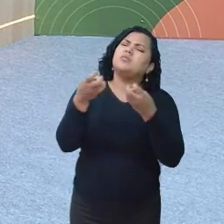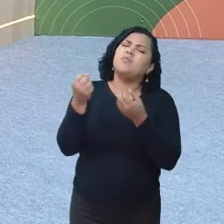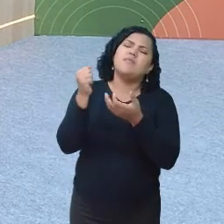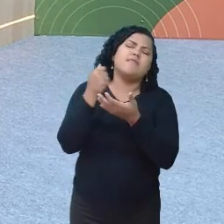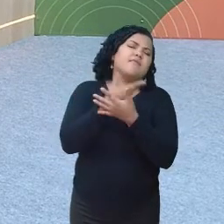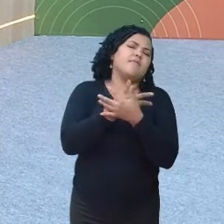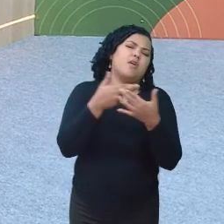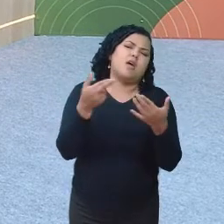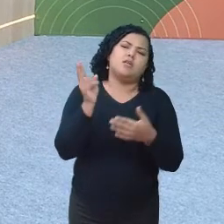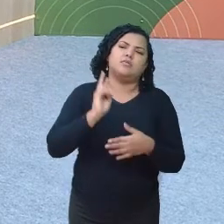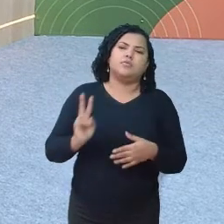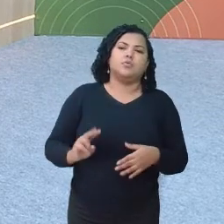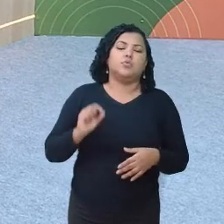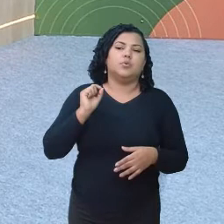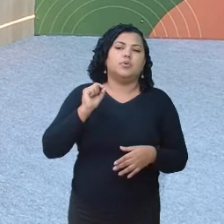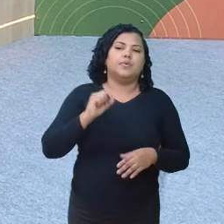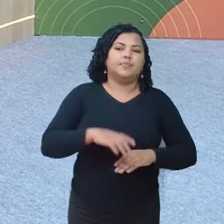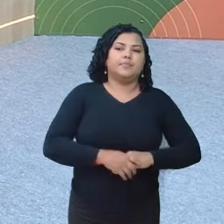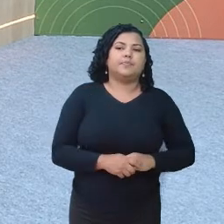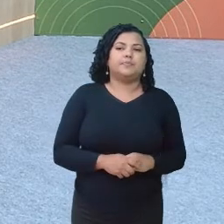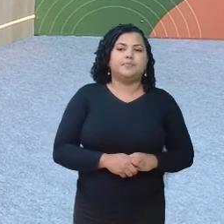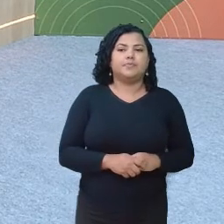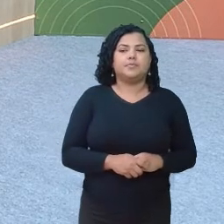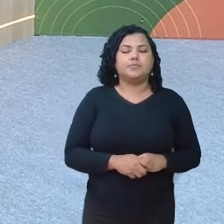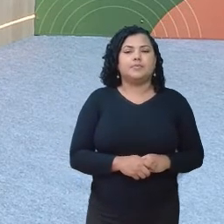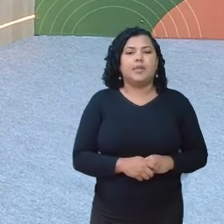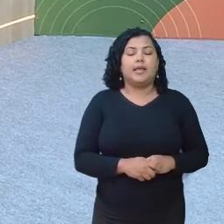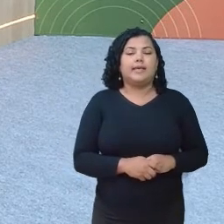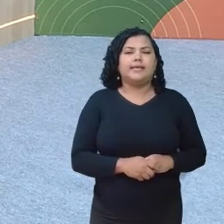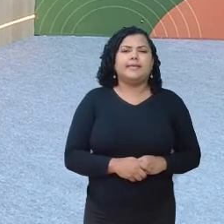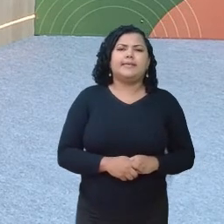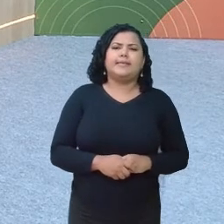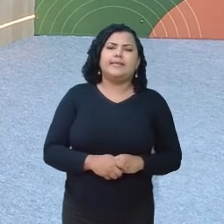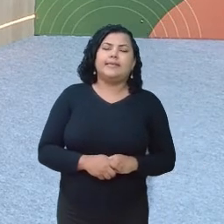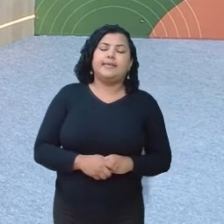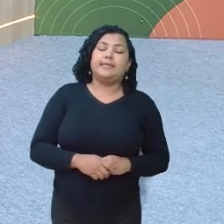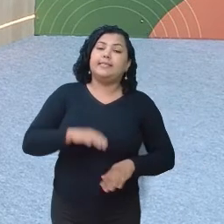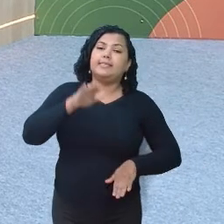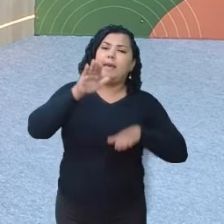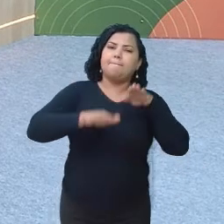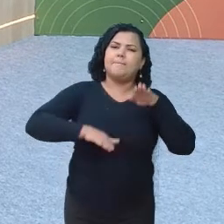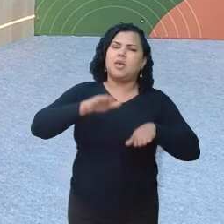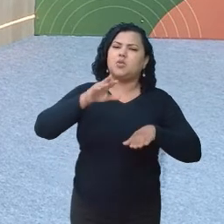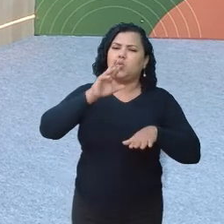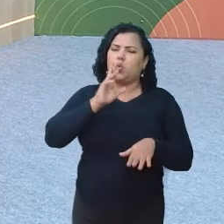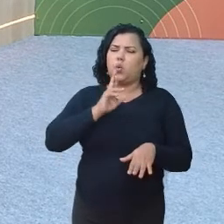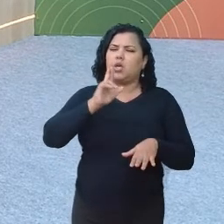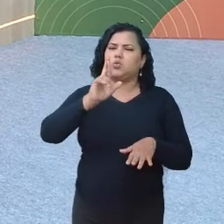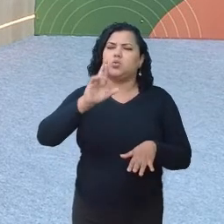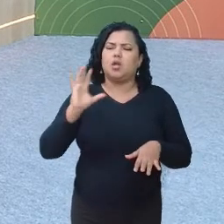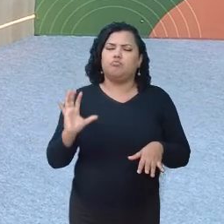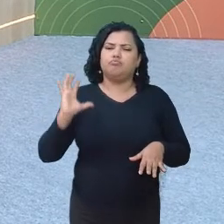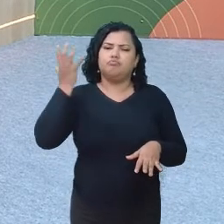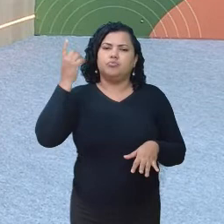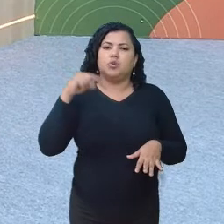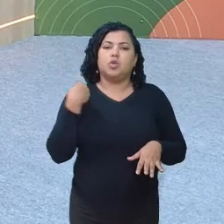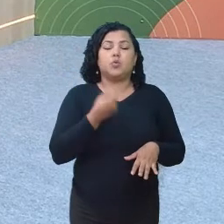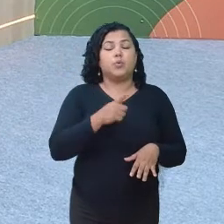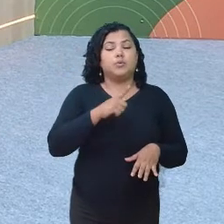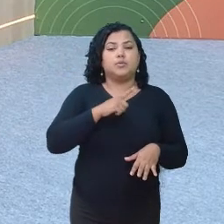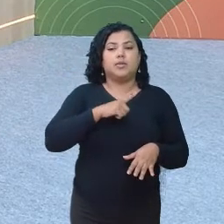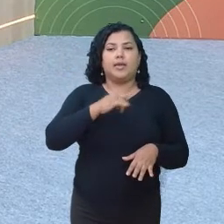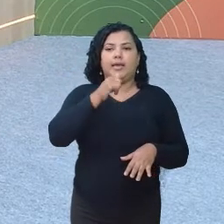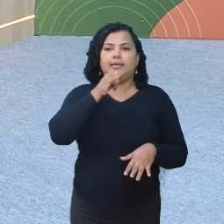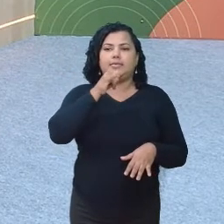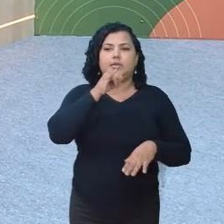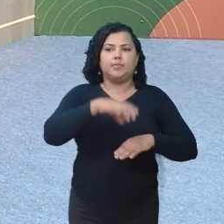vezes, que as classificações que nós vamos fazer vai depender desses resultados que nós estamos obtendo. No